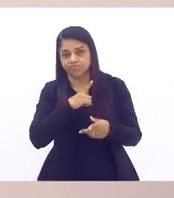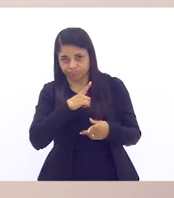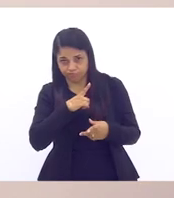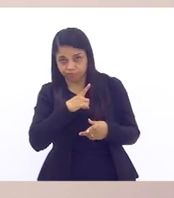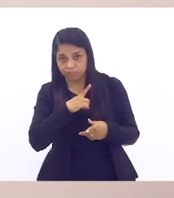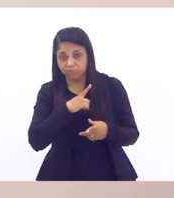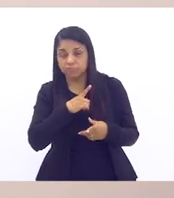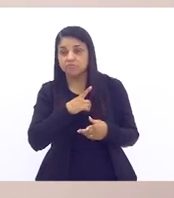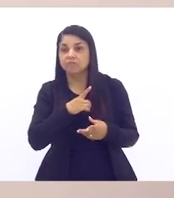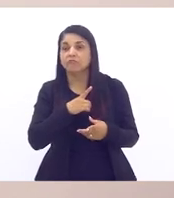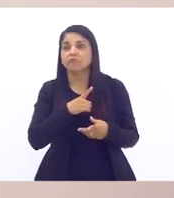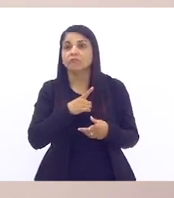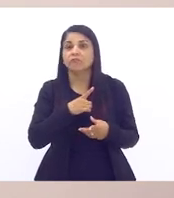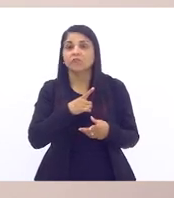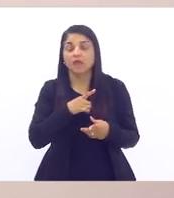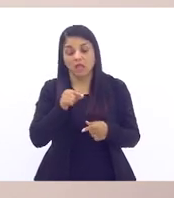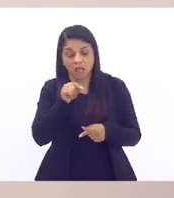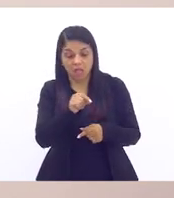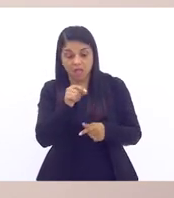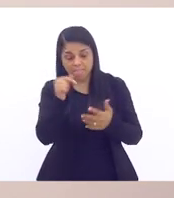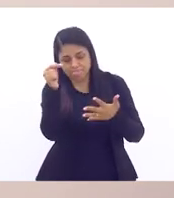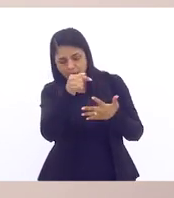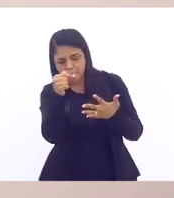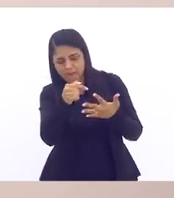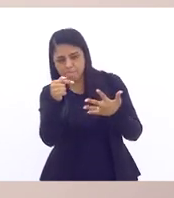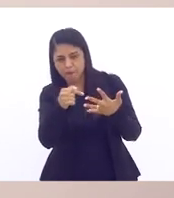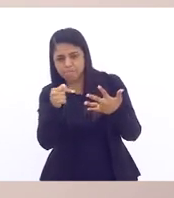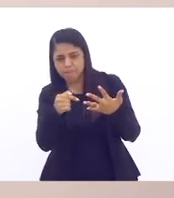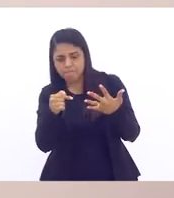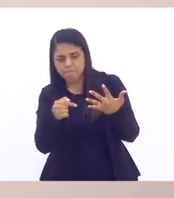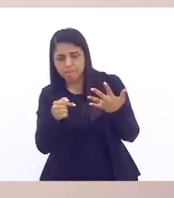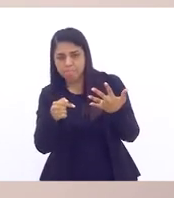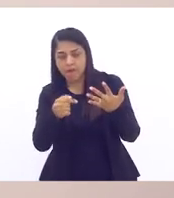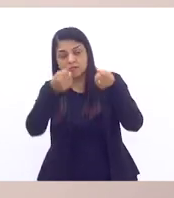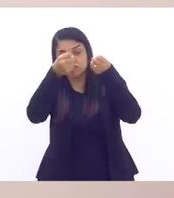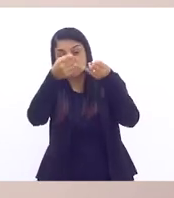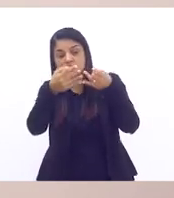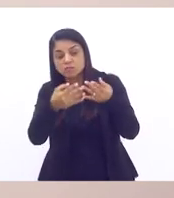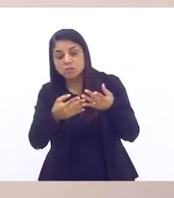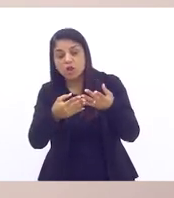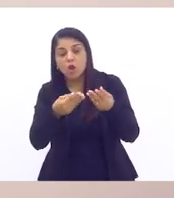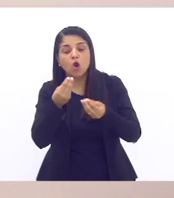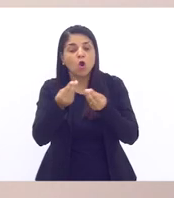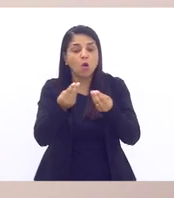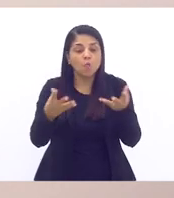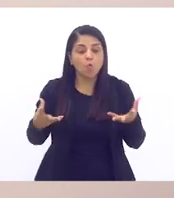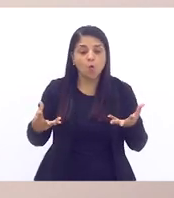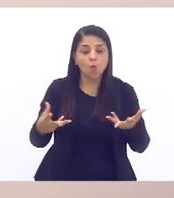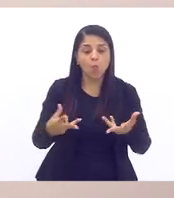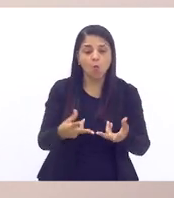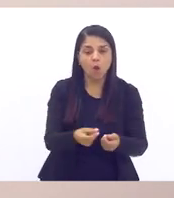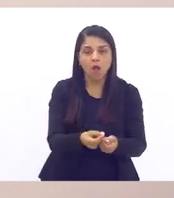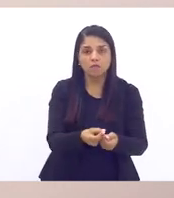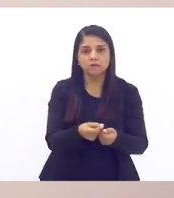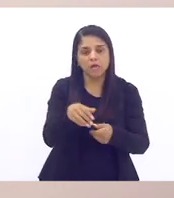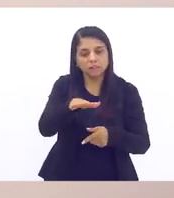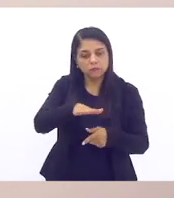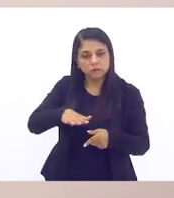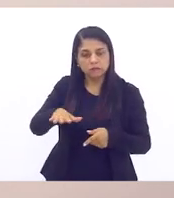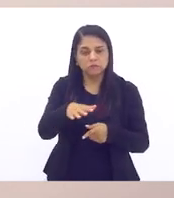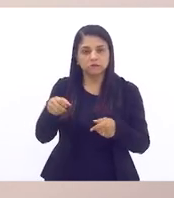não esse aqui são como é que você vai conseguir tê-lo na melhor qualidade possível dentro do teu ambiente